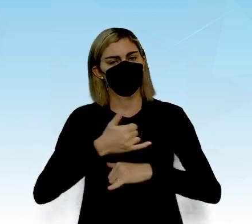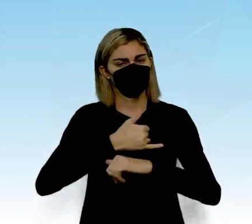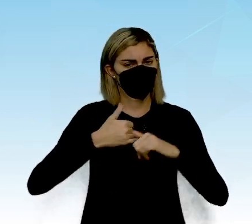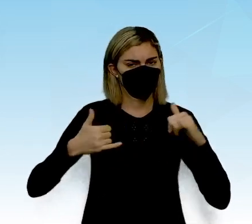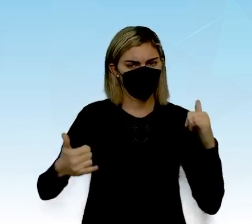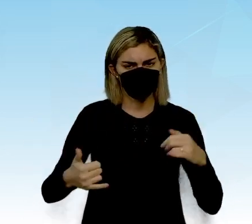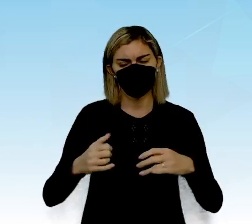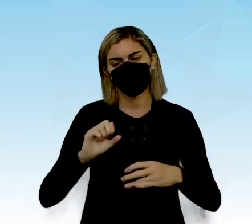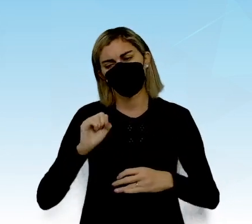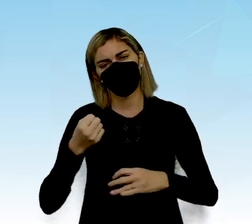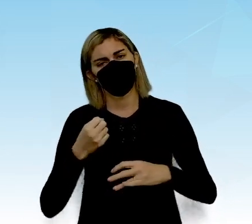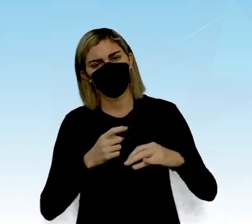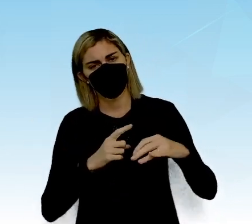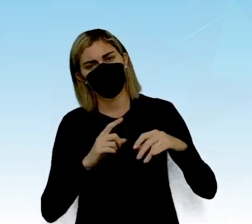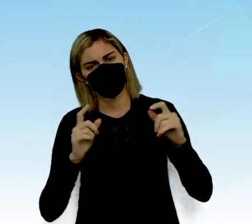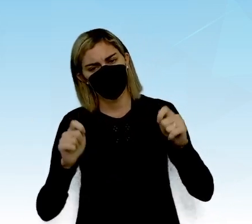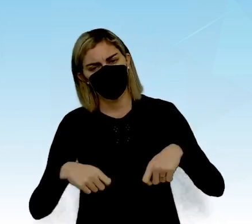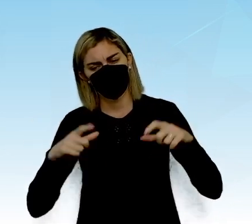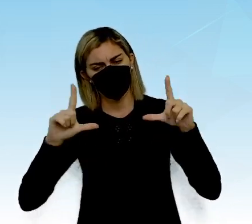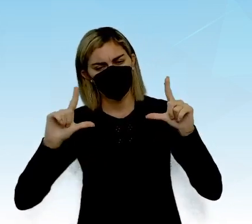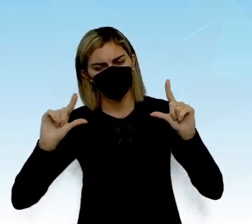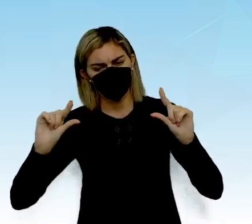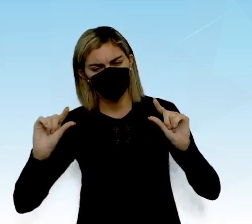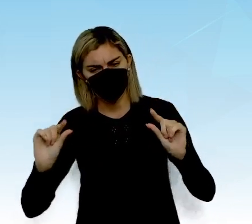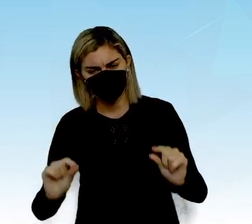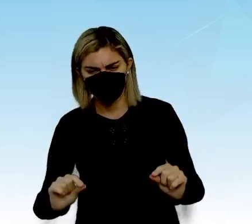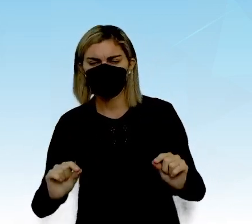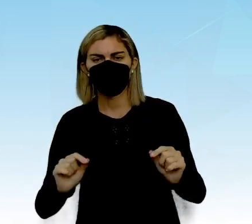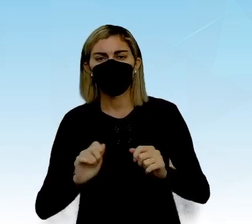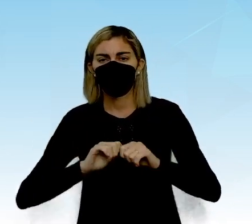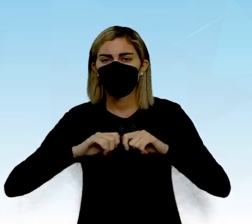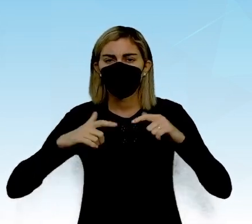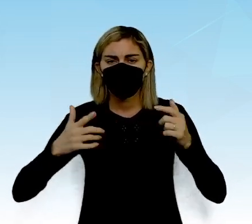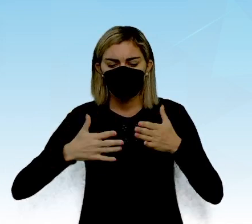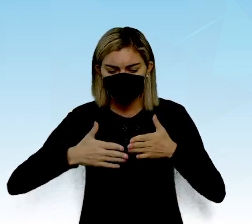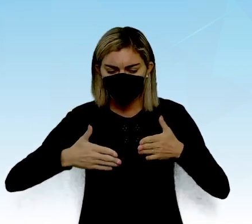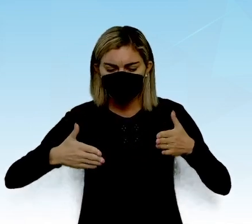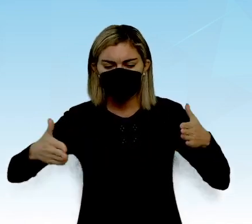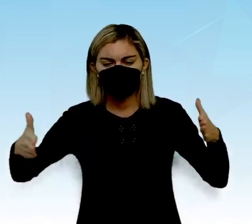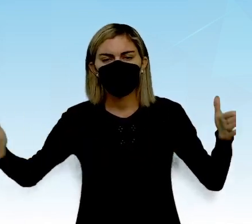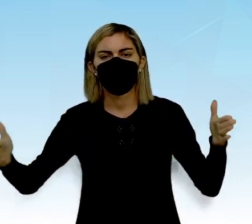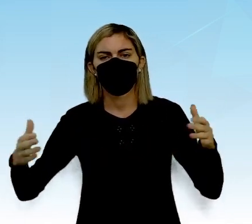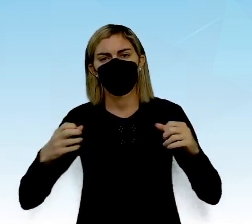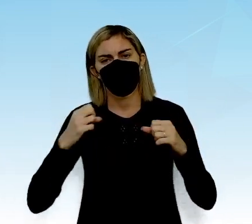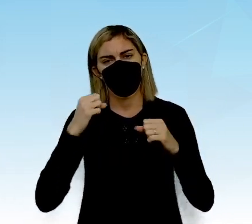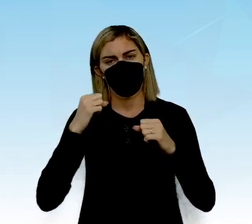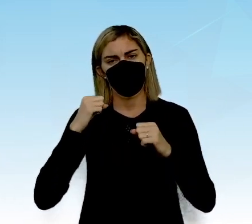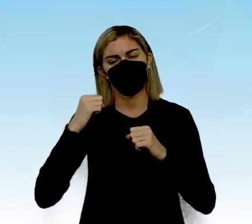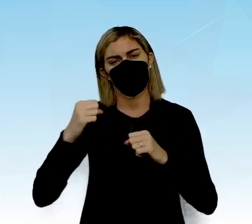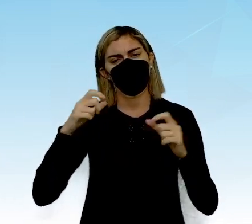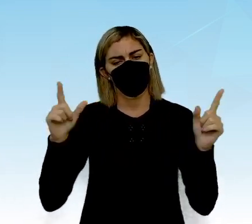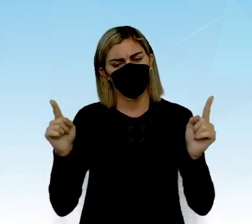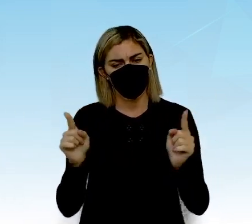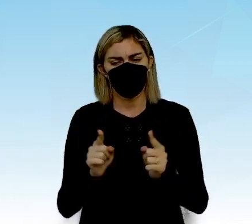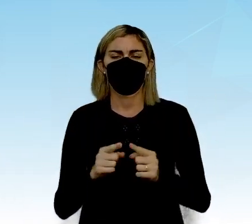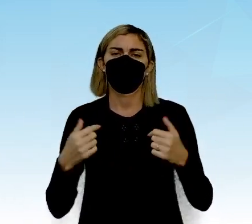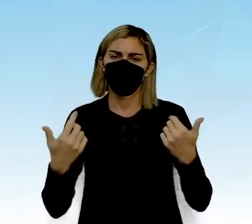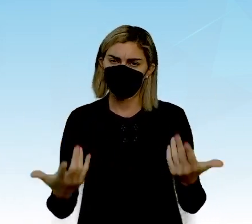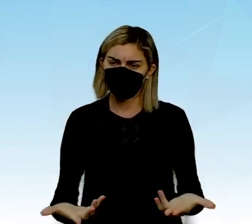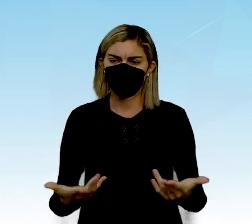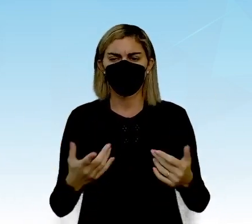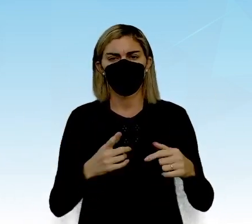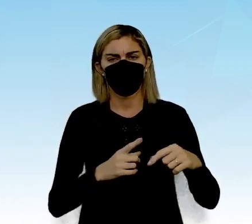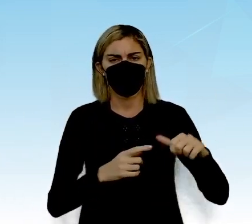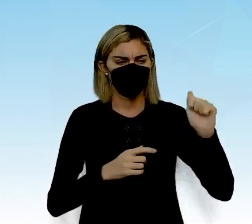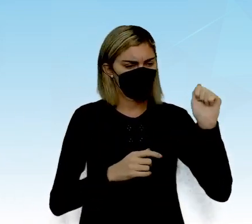o potencial diminui. Então é claro que o potencial no ponto A tem que ser maior do que o potencial no